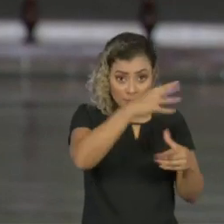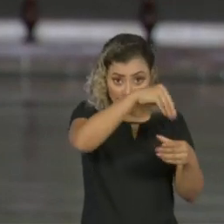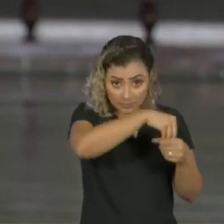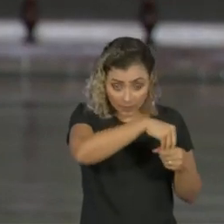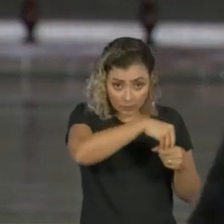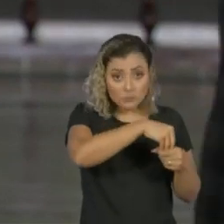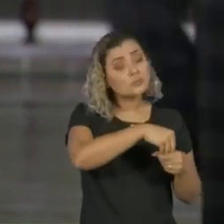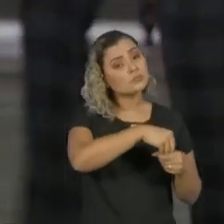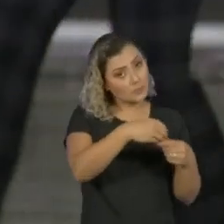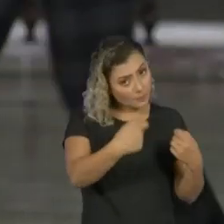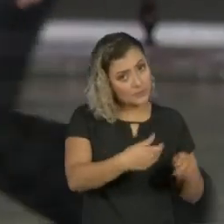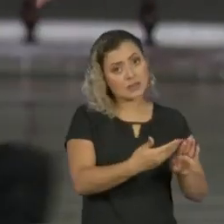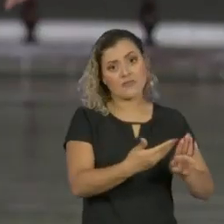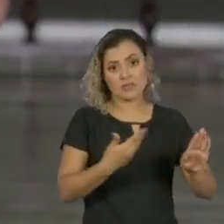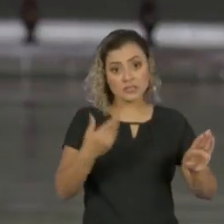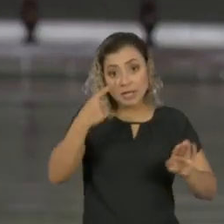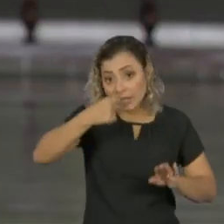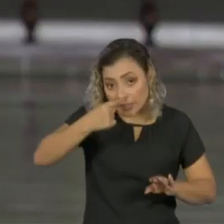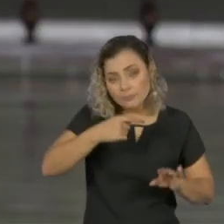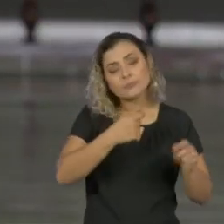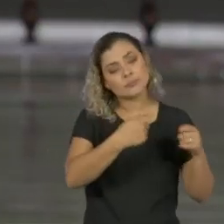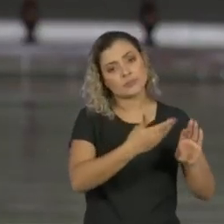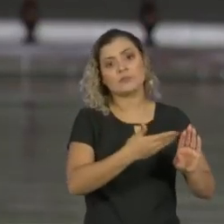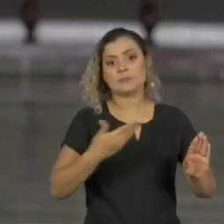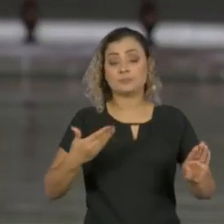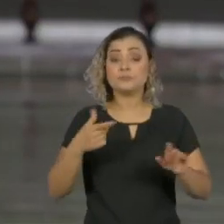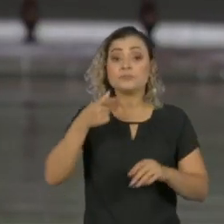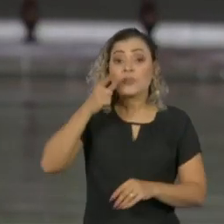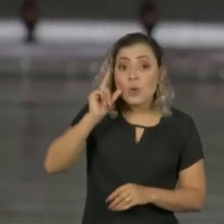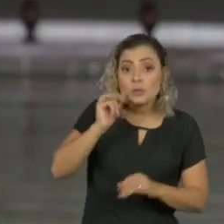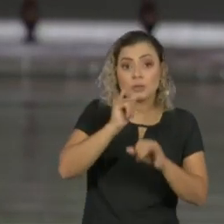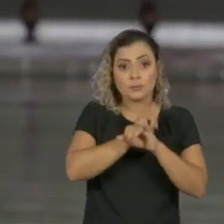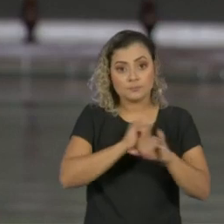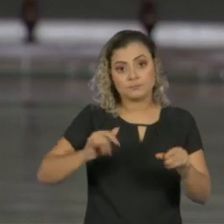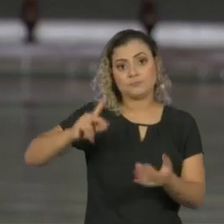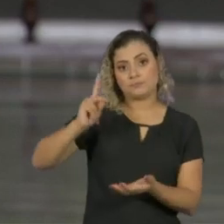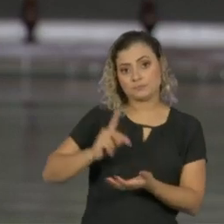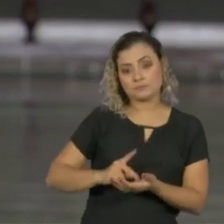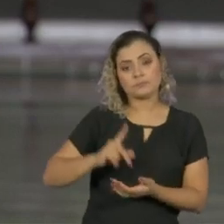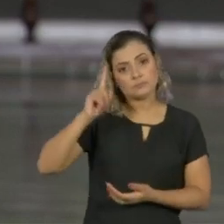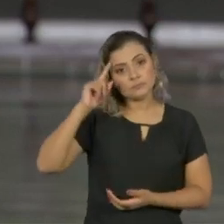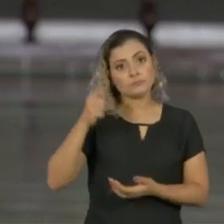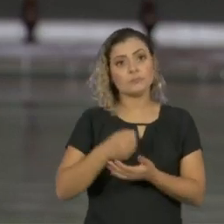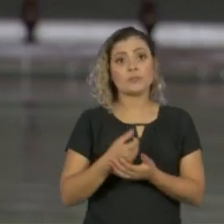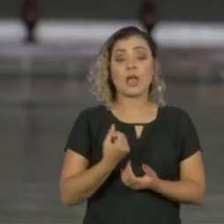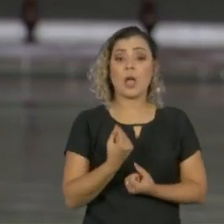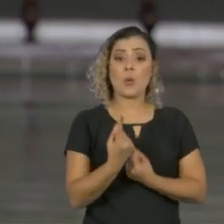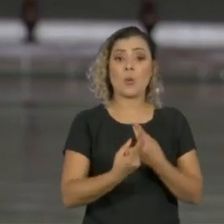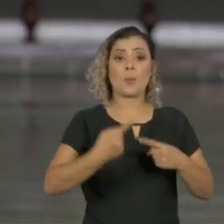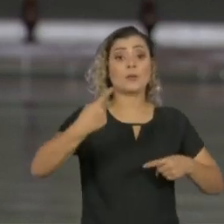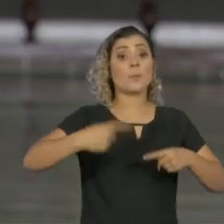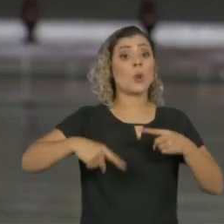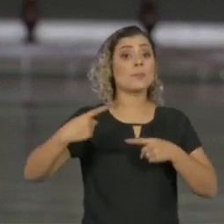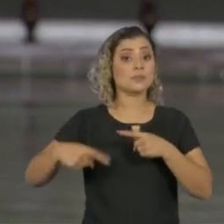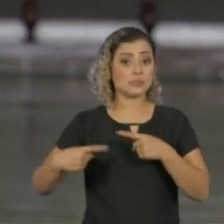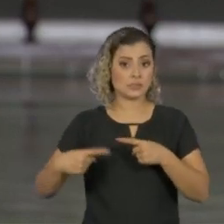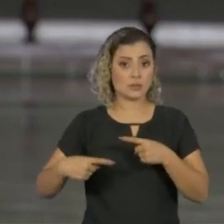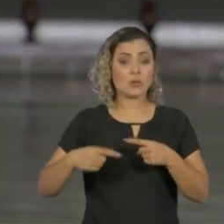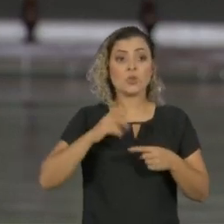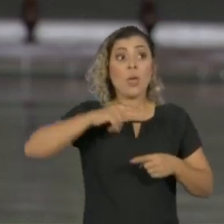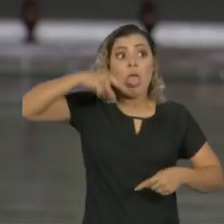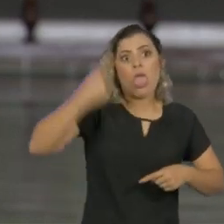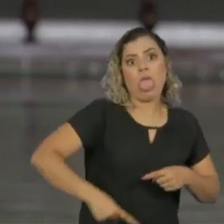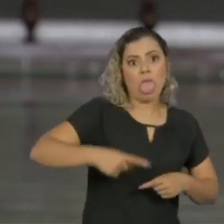essa situação. Em relação às visitas, ontem nós publicamos uma resolução aplicando algumas restrições. Não é